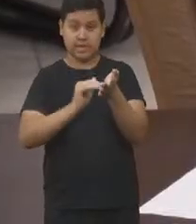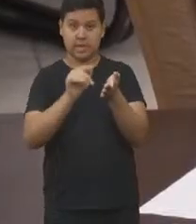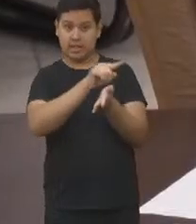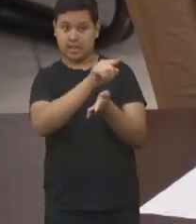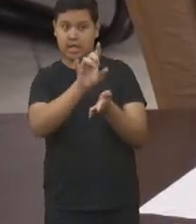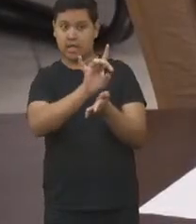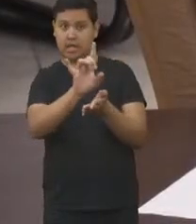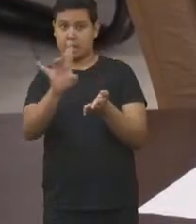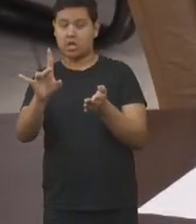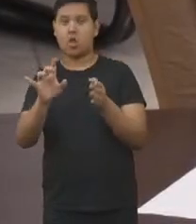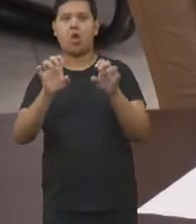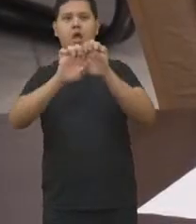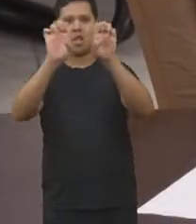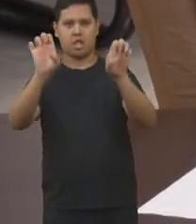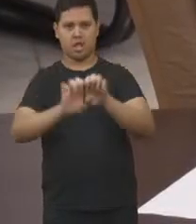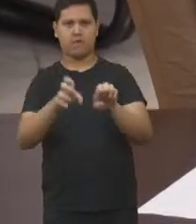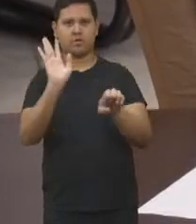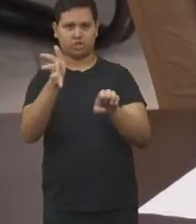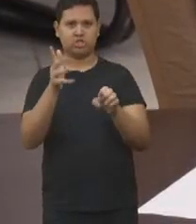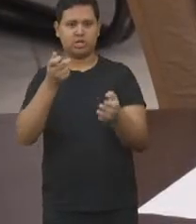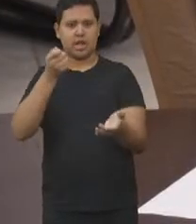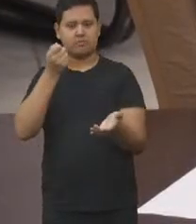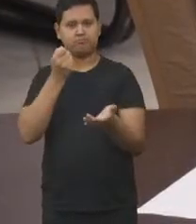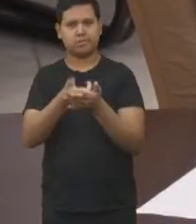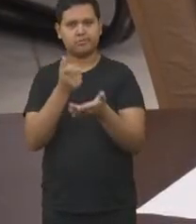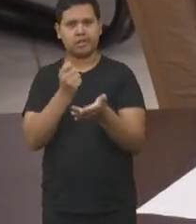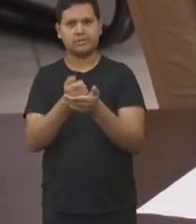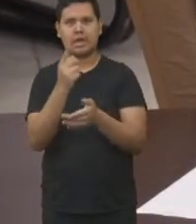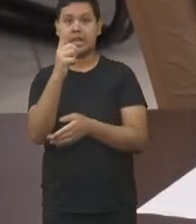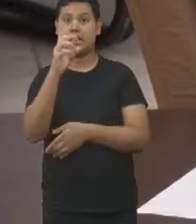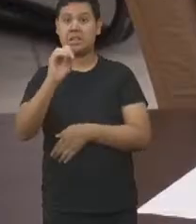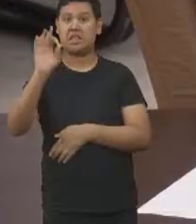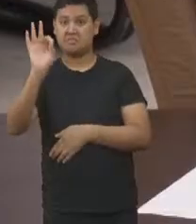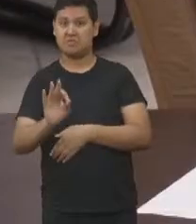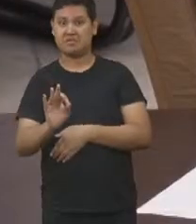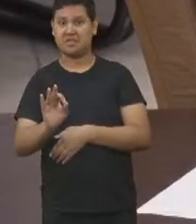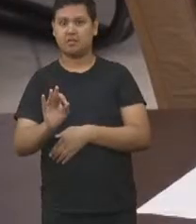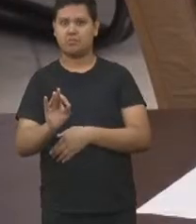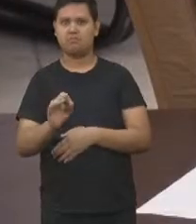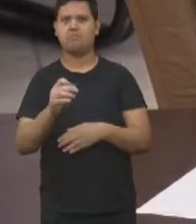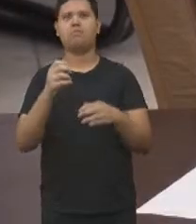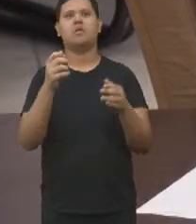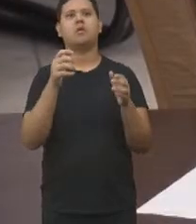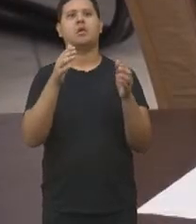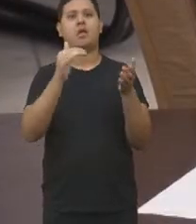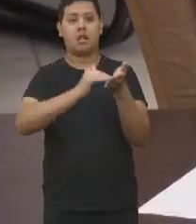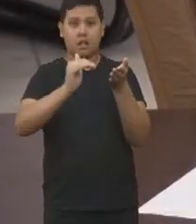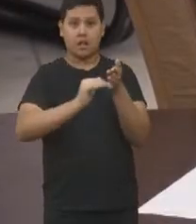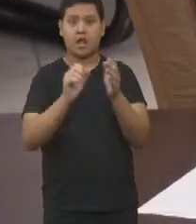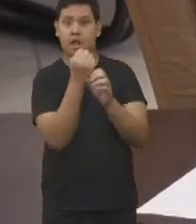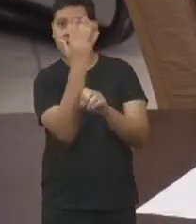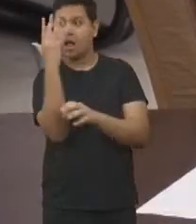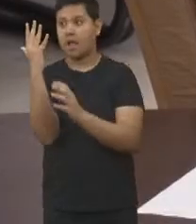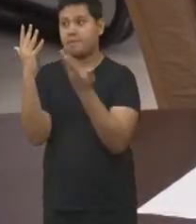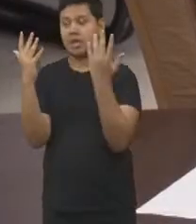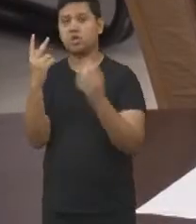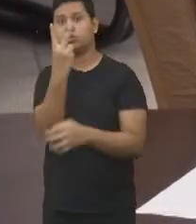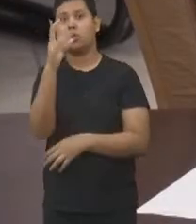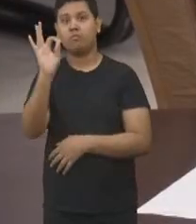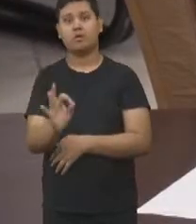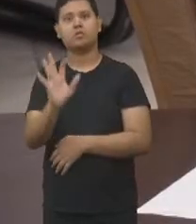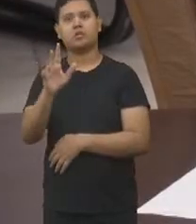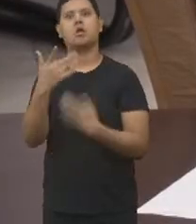exemplo, infraestrutura, gastaram 10% do orçamento, meio ambiente 2%. Isso se reflete nas ruas, porque ruas que estão com